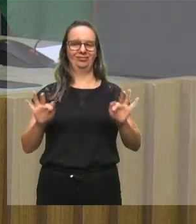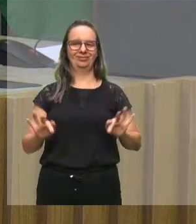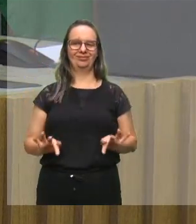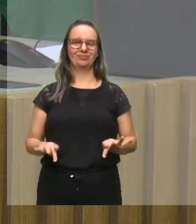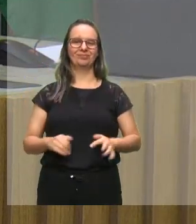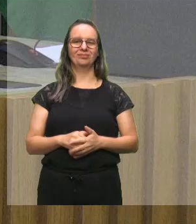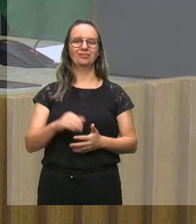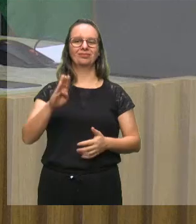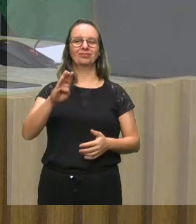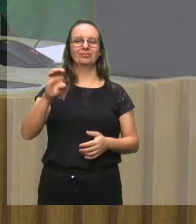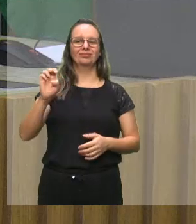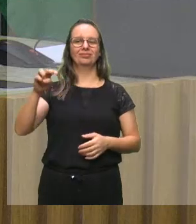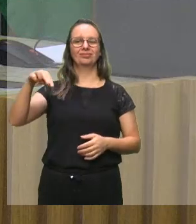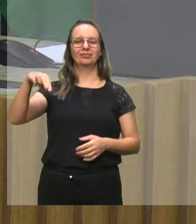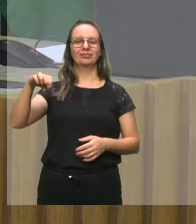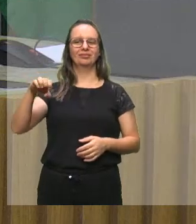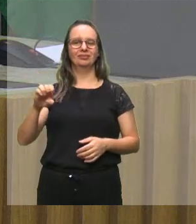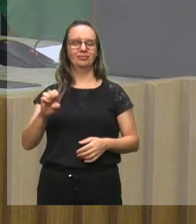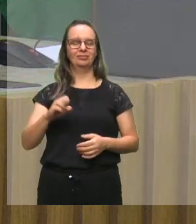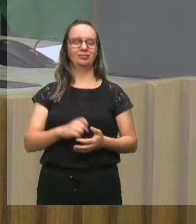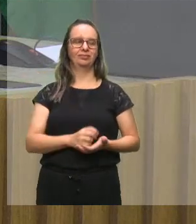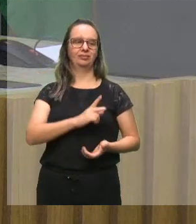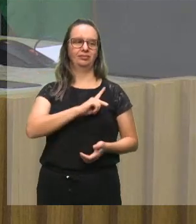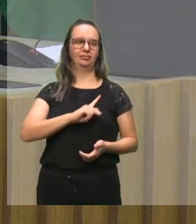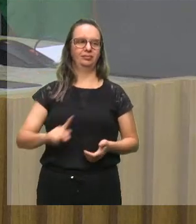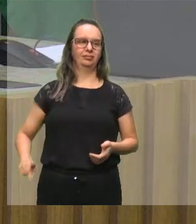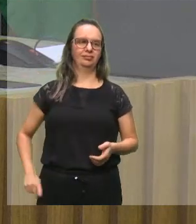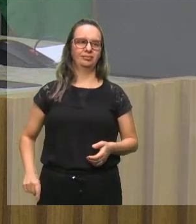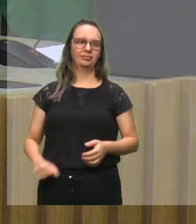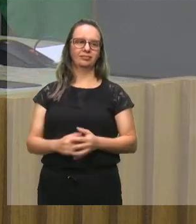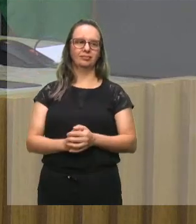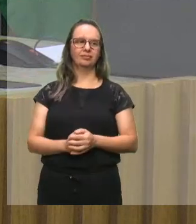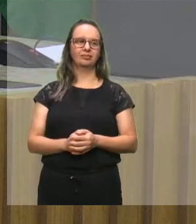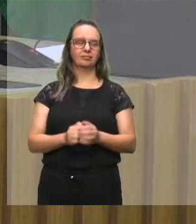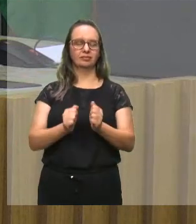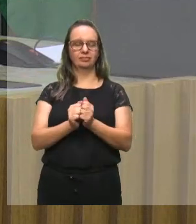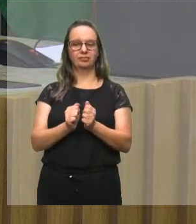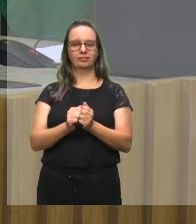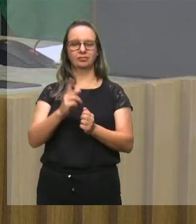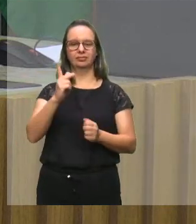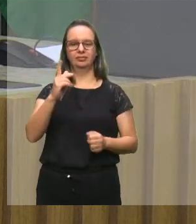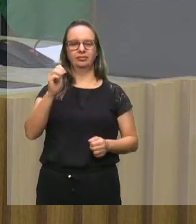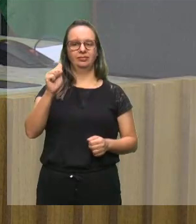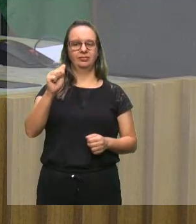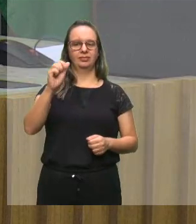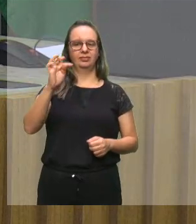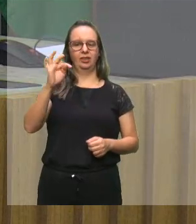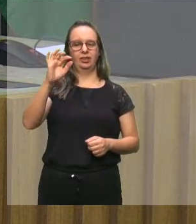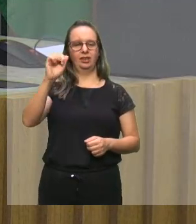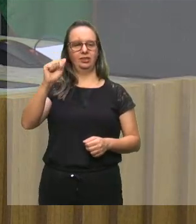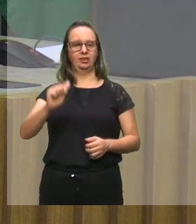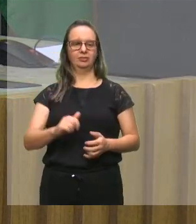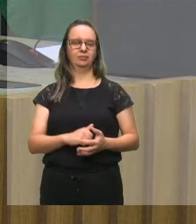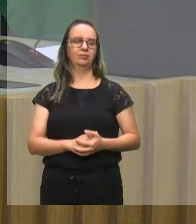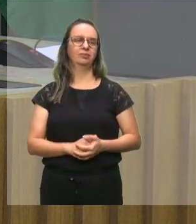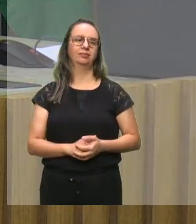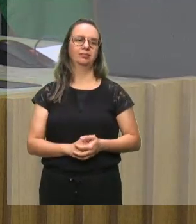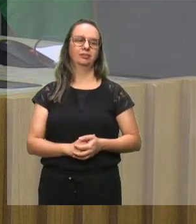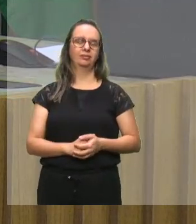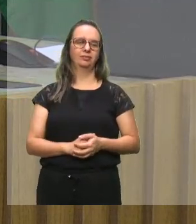a felicidade de ter feito parte da gestão com a Kátia, agente de saúde, que tanto contribui para